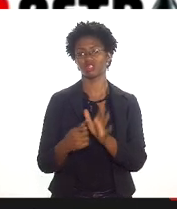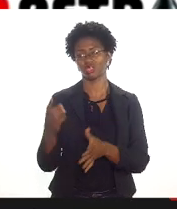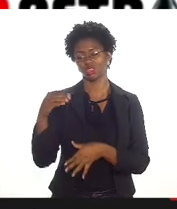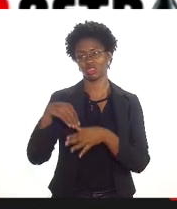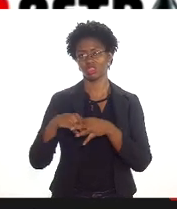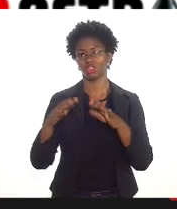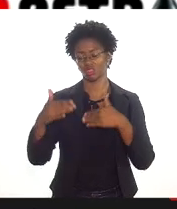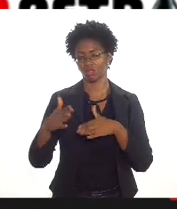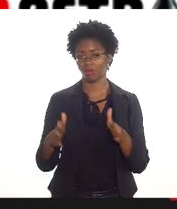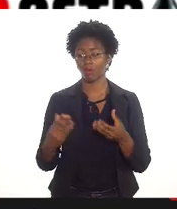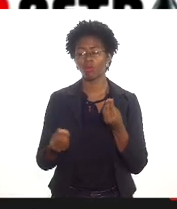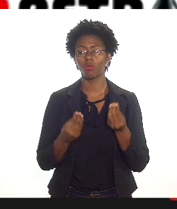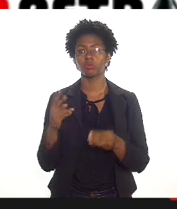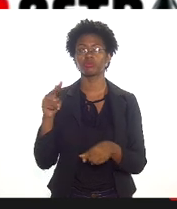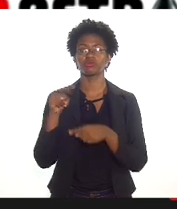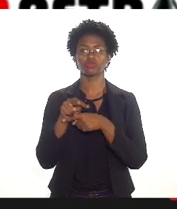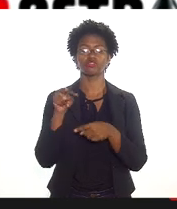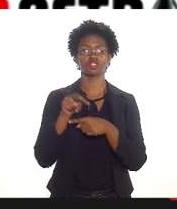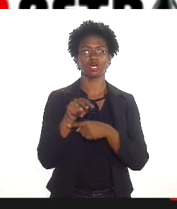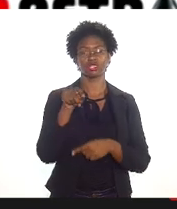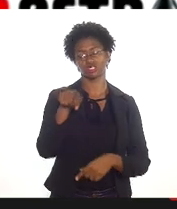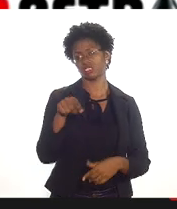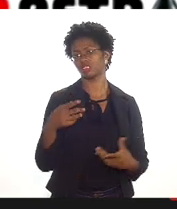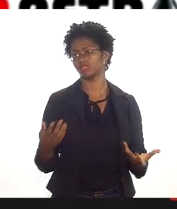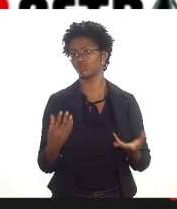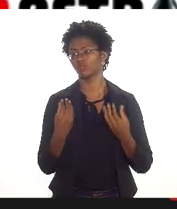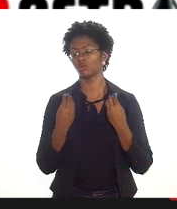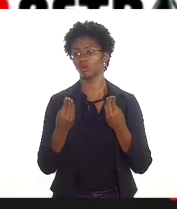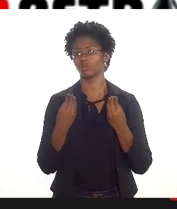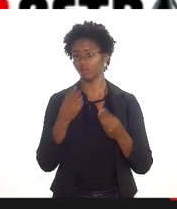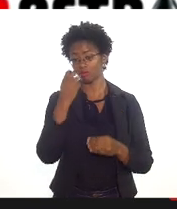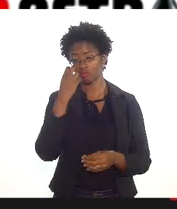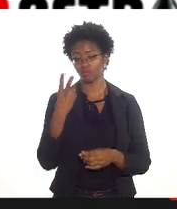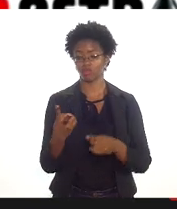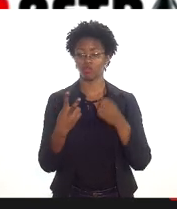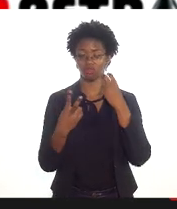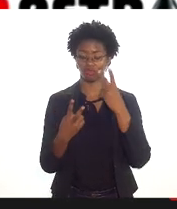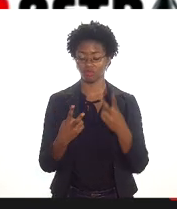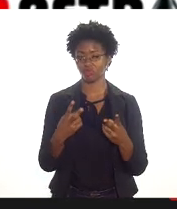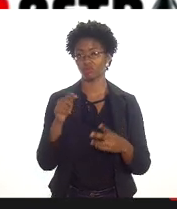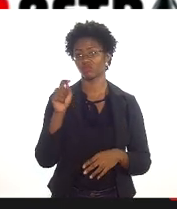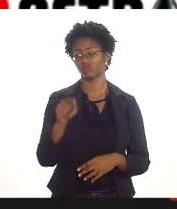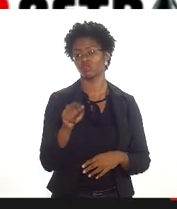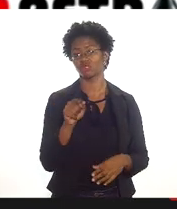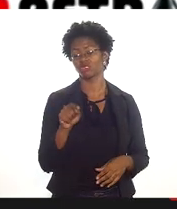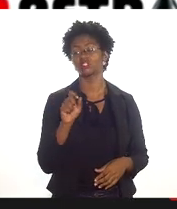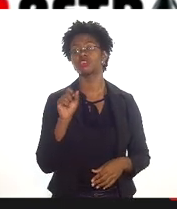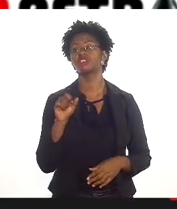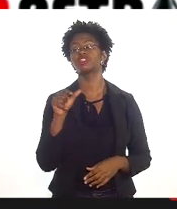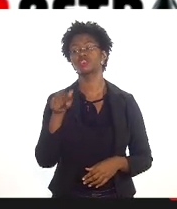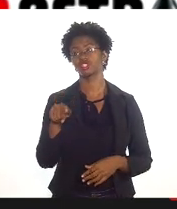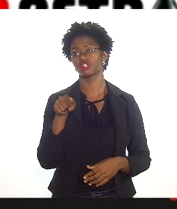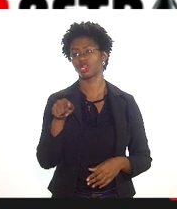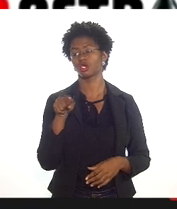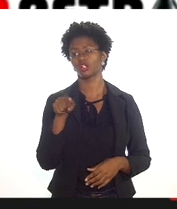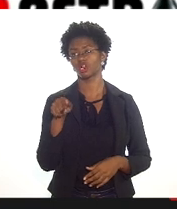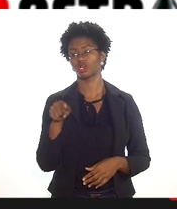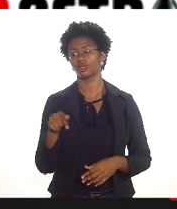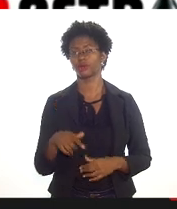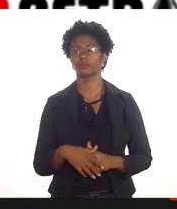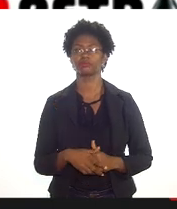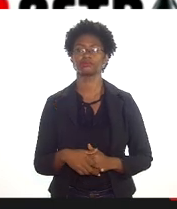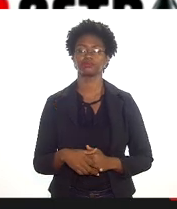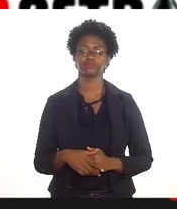Né? Como verificar se aquela, né, se